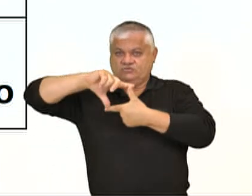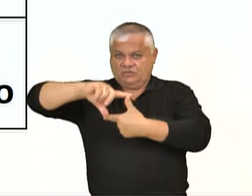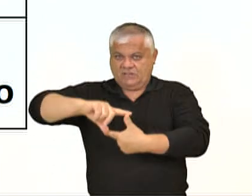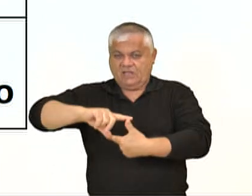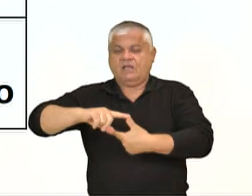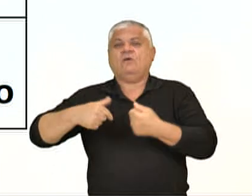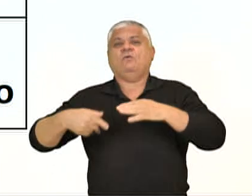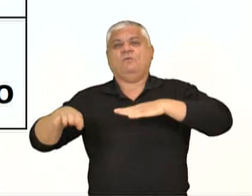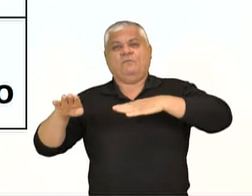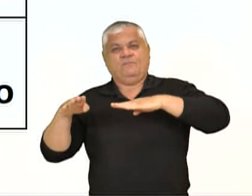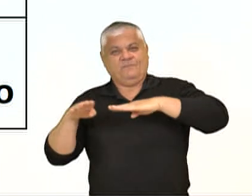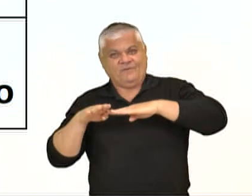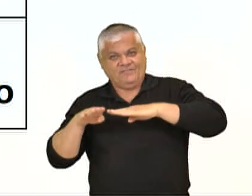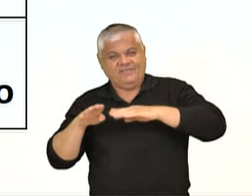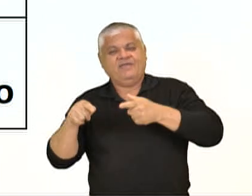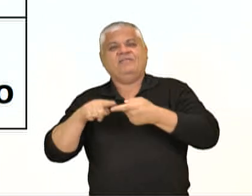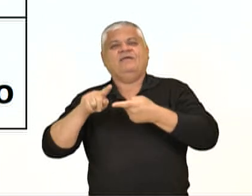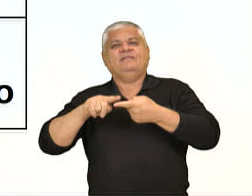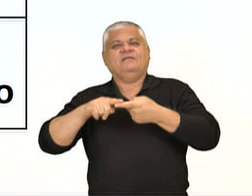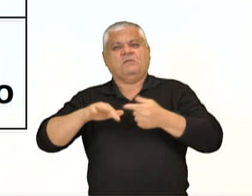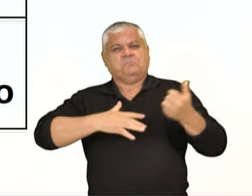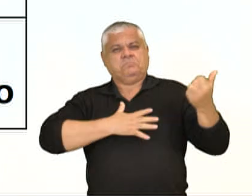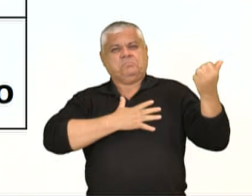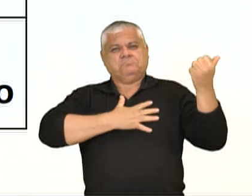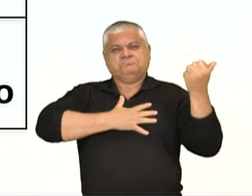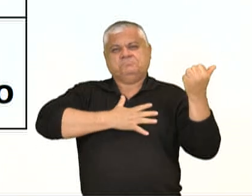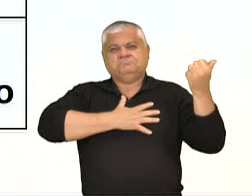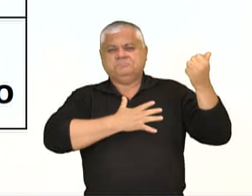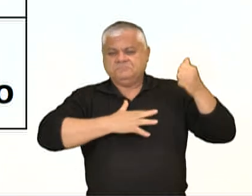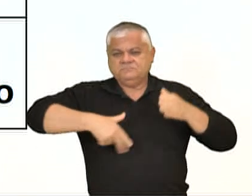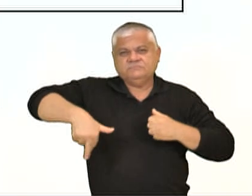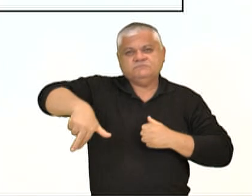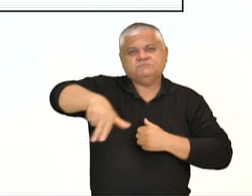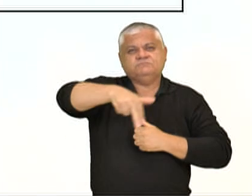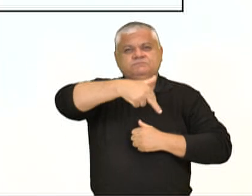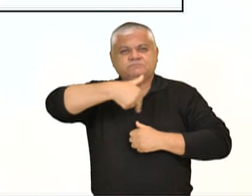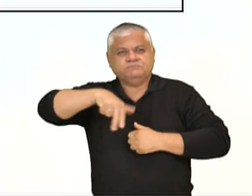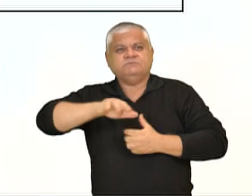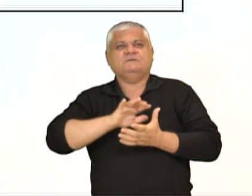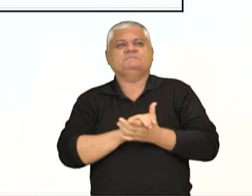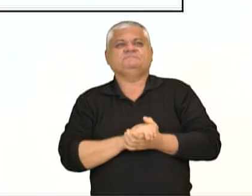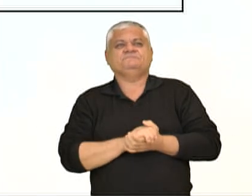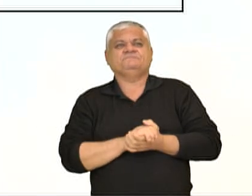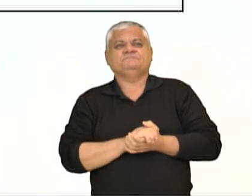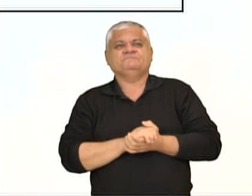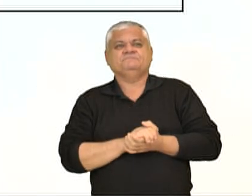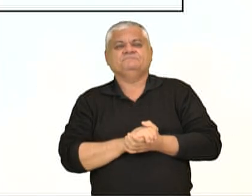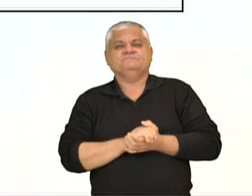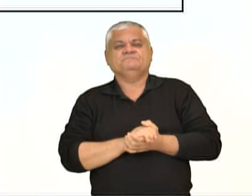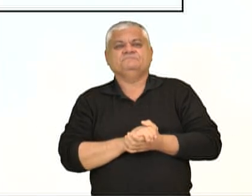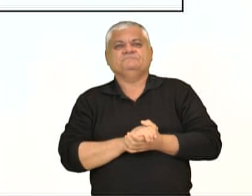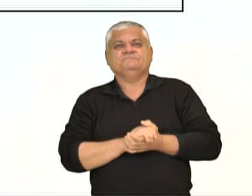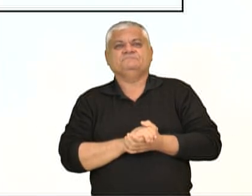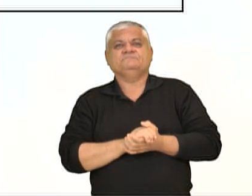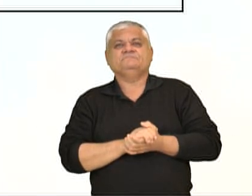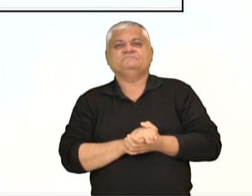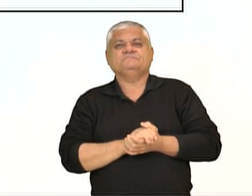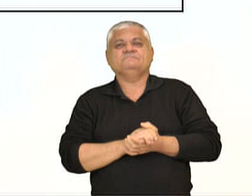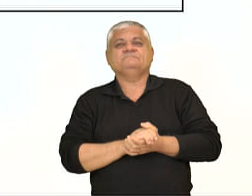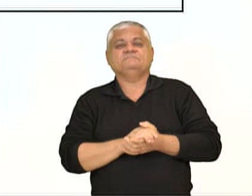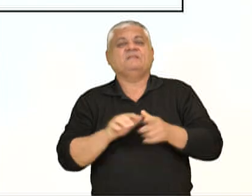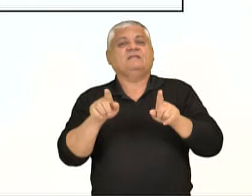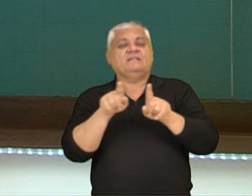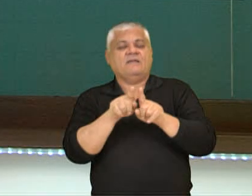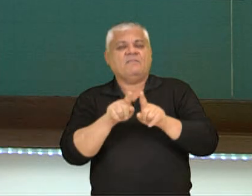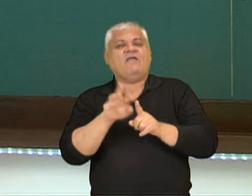contemporânea, étnica e de salão. Então, em 2010 ela fez essa classificação. E aí eu até peço desculpas, né? O professor